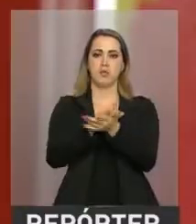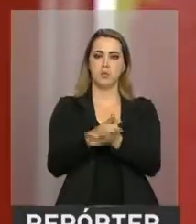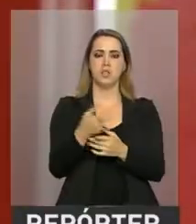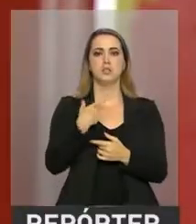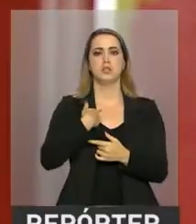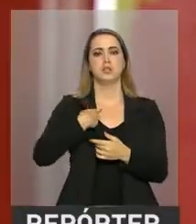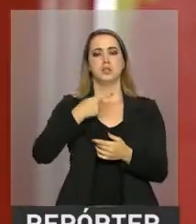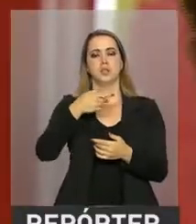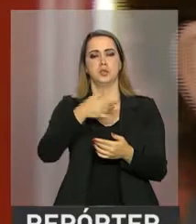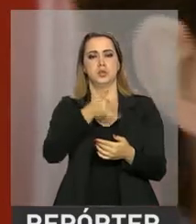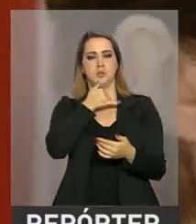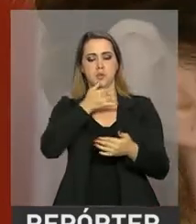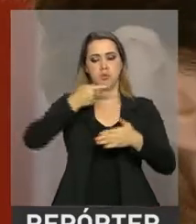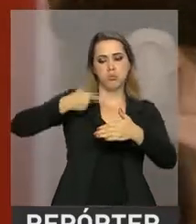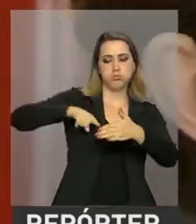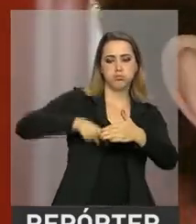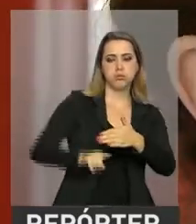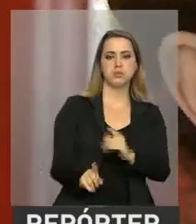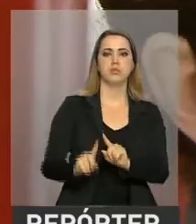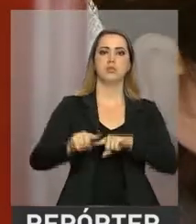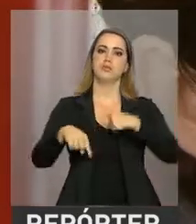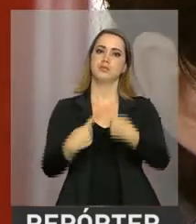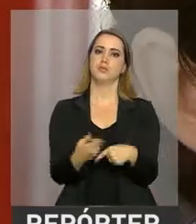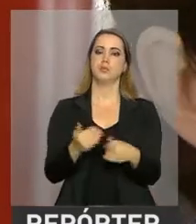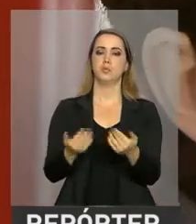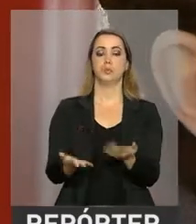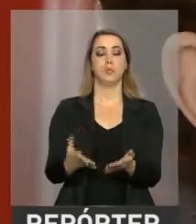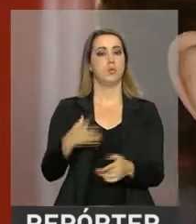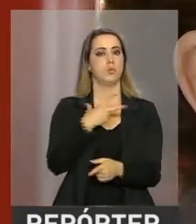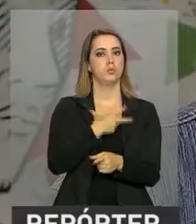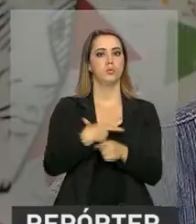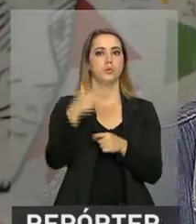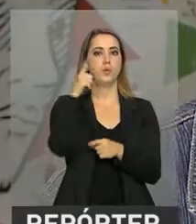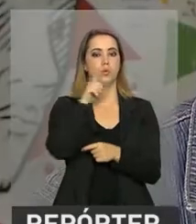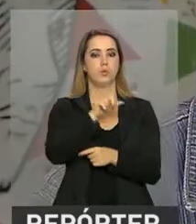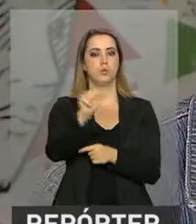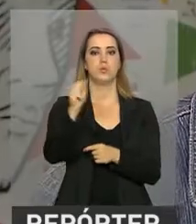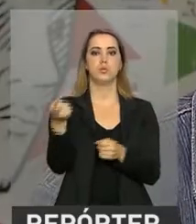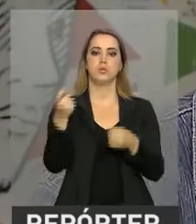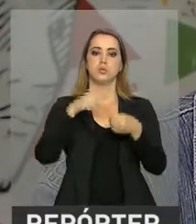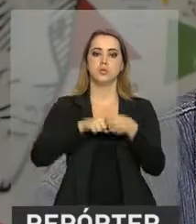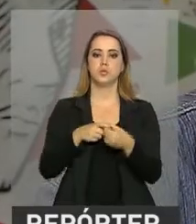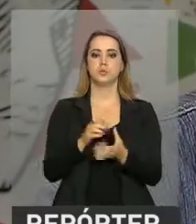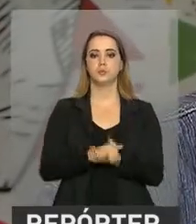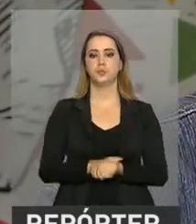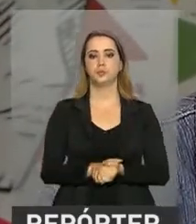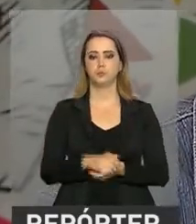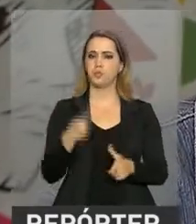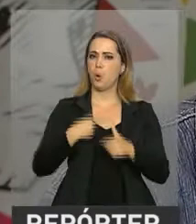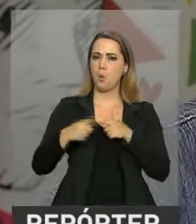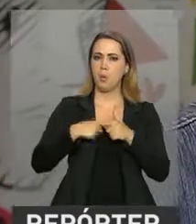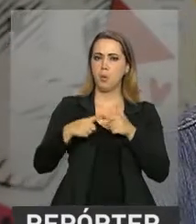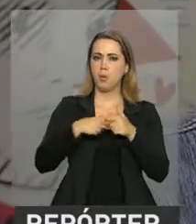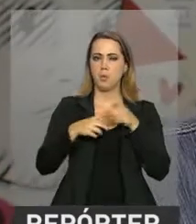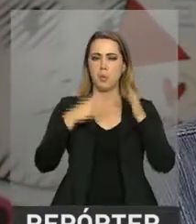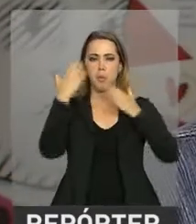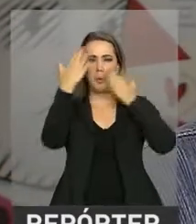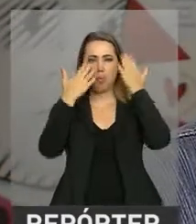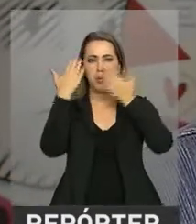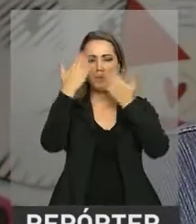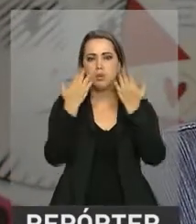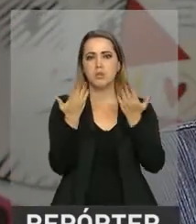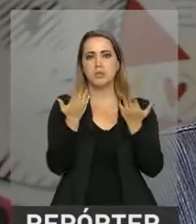até procurar ajuda profissional para conseguir se recuperar o dano emocional assim que eu pensei que não ia te